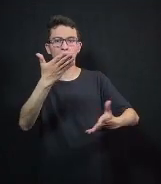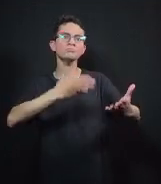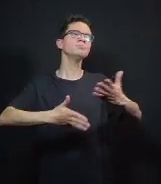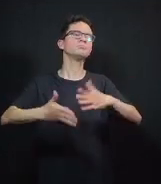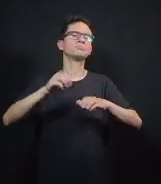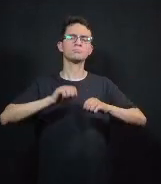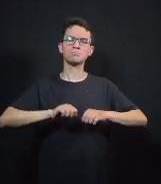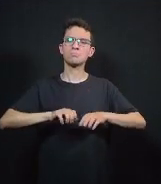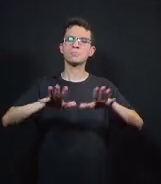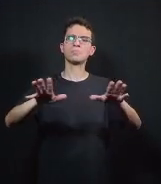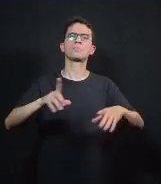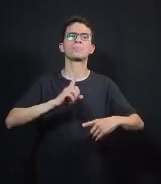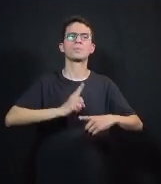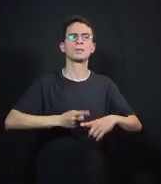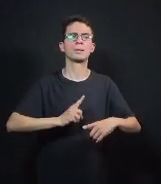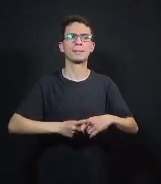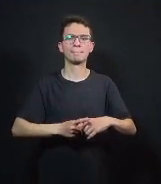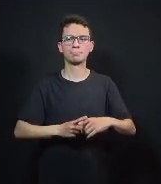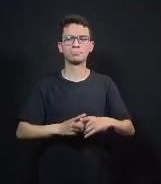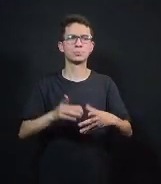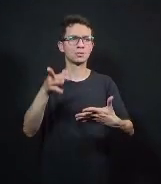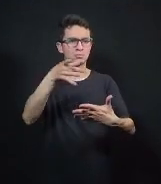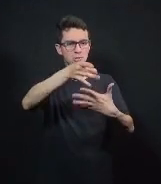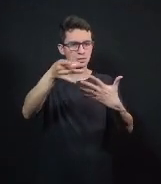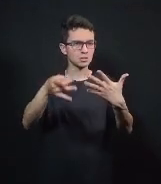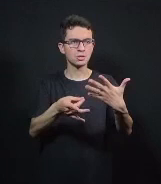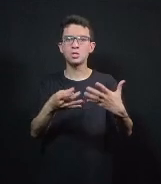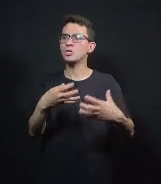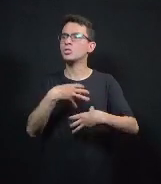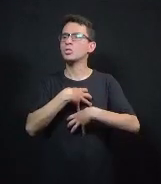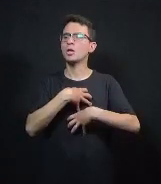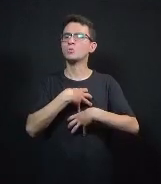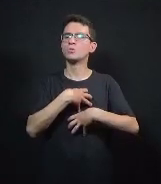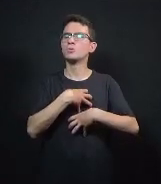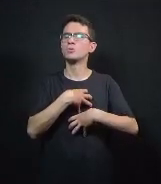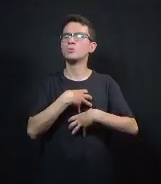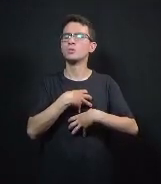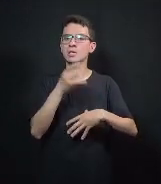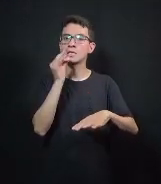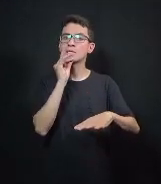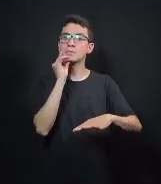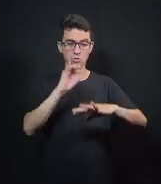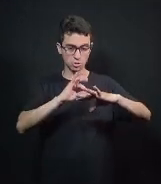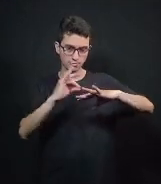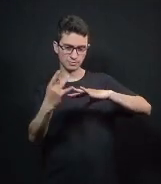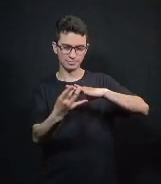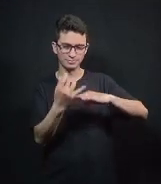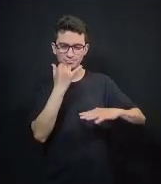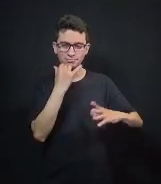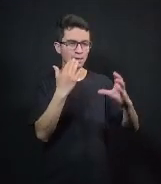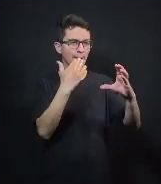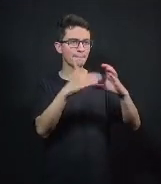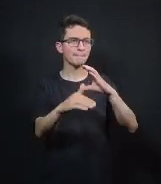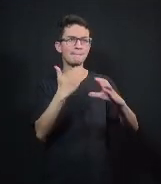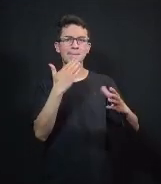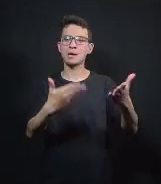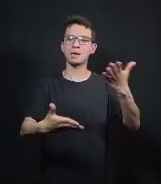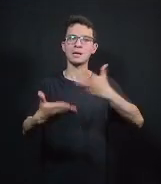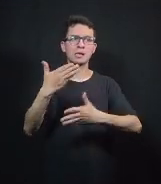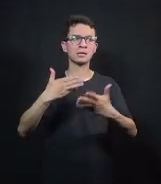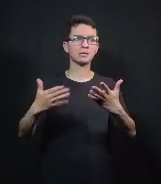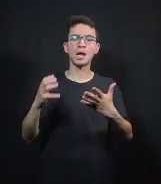Porque comunicação pelas redes sociais não tem esse formato de um lugar centralizado que emite mensagem e receptores passivos que